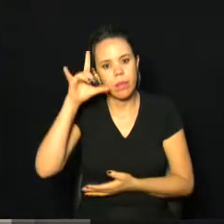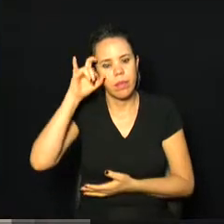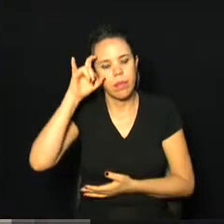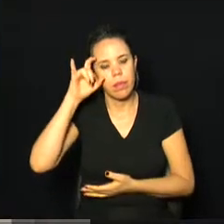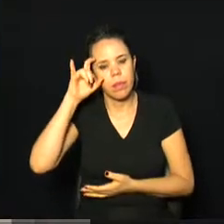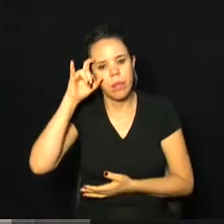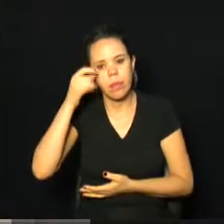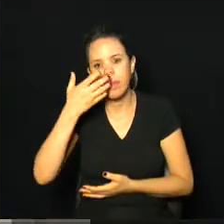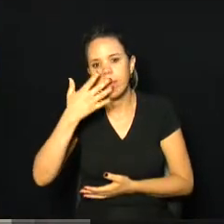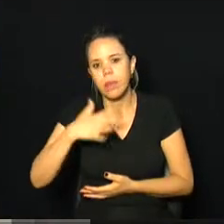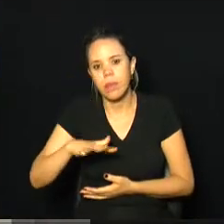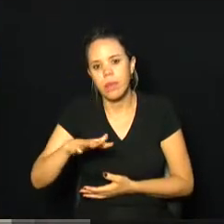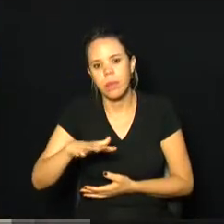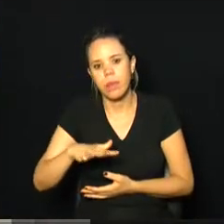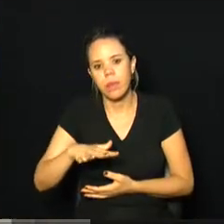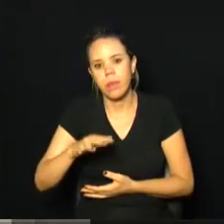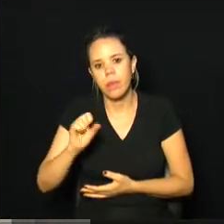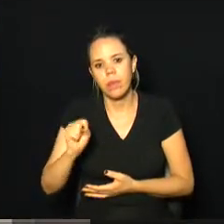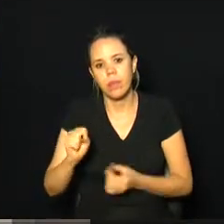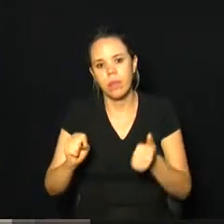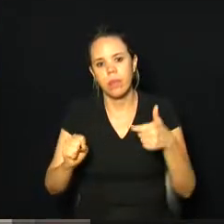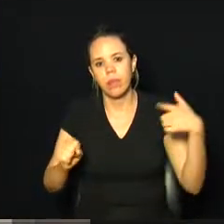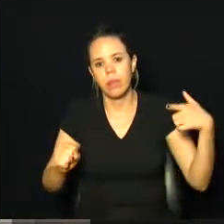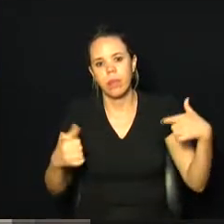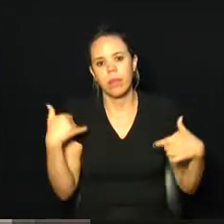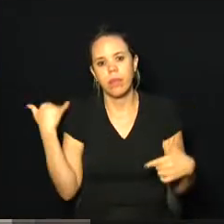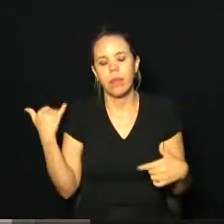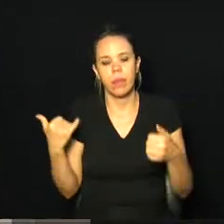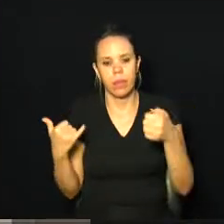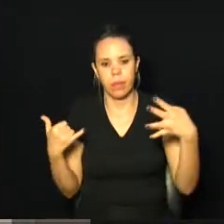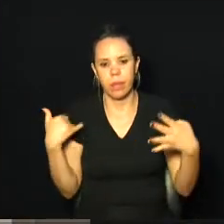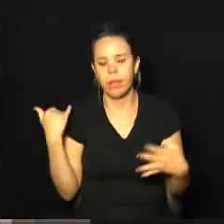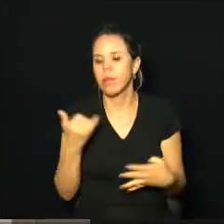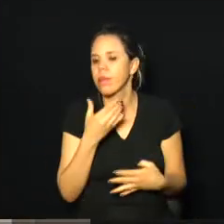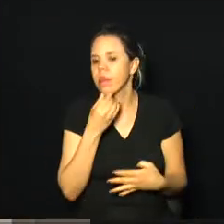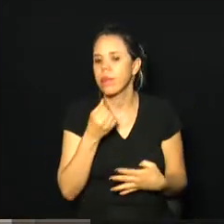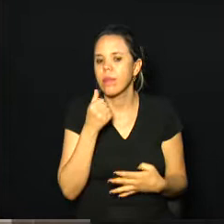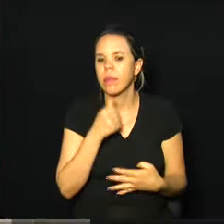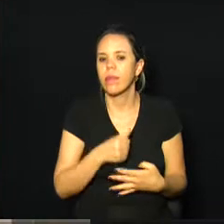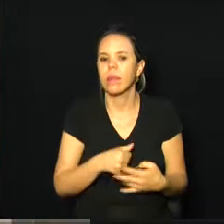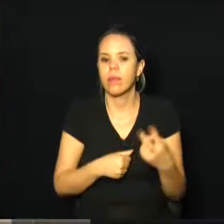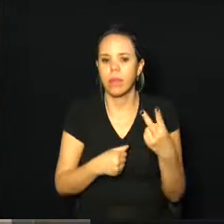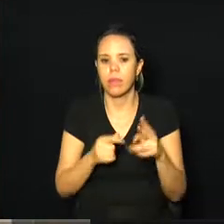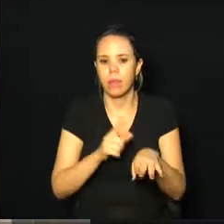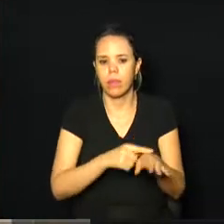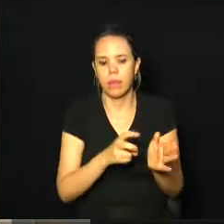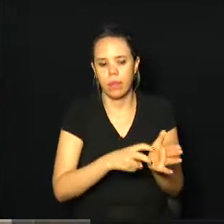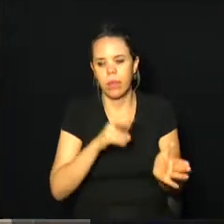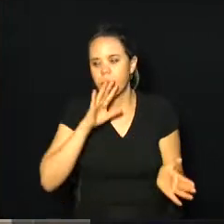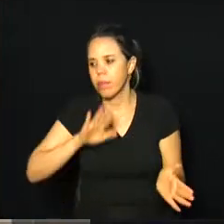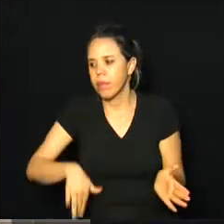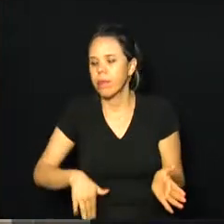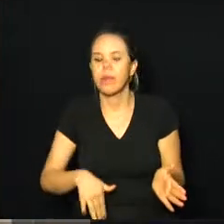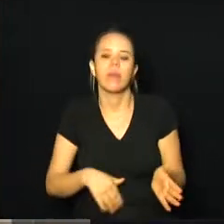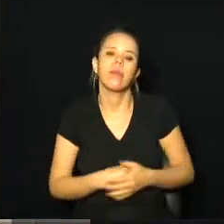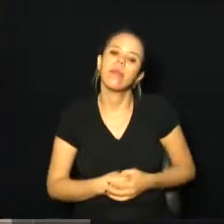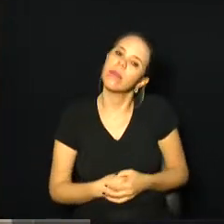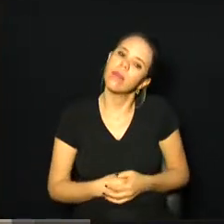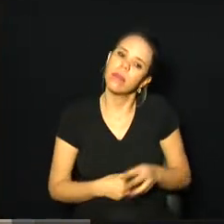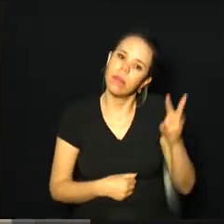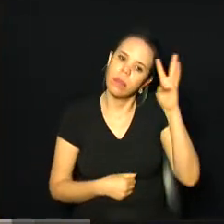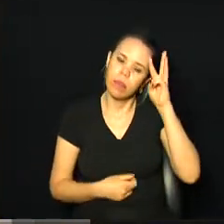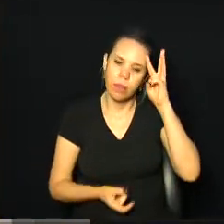para a criançada. É de 8 a 14 anos, é masculino e feminino, e dois períodos, né? Manhã e tarde, às